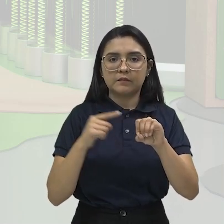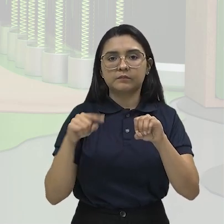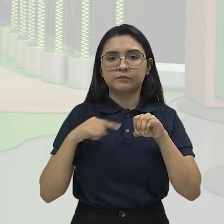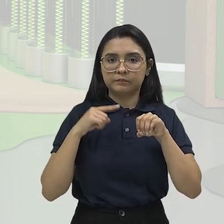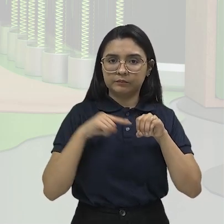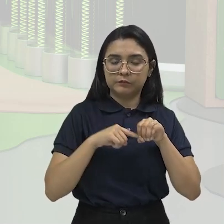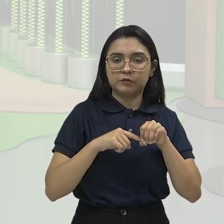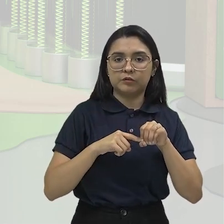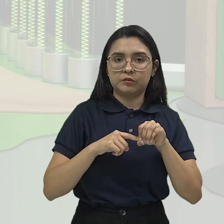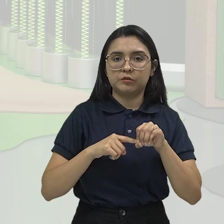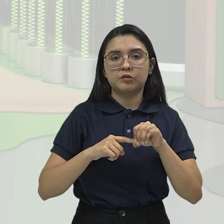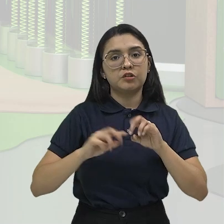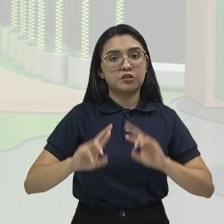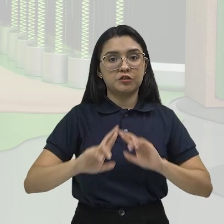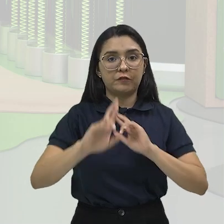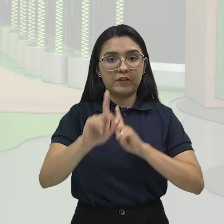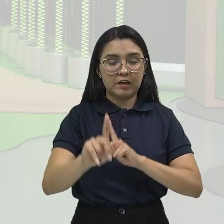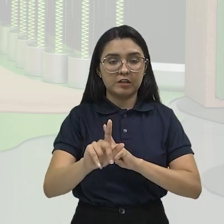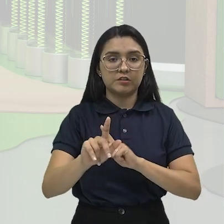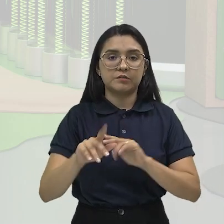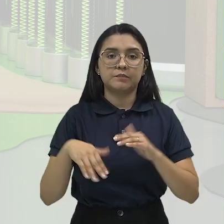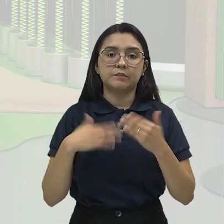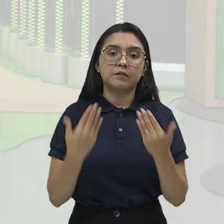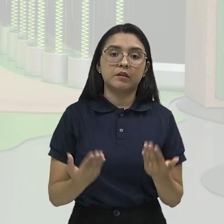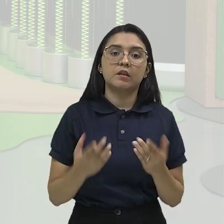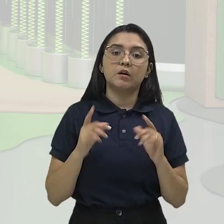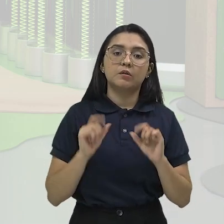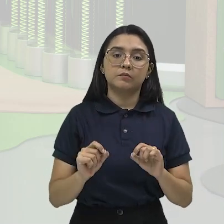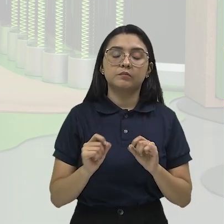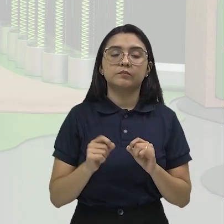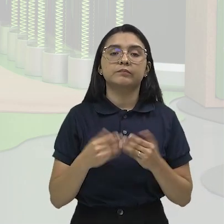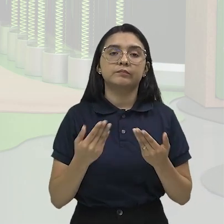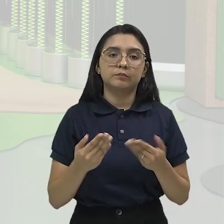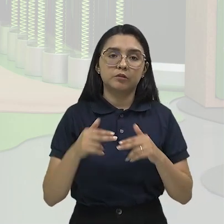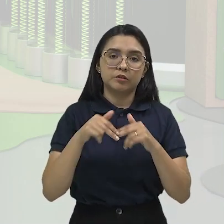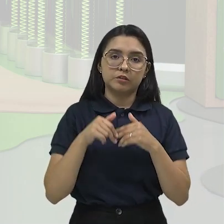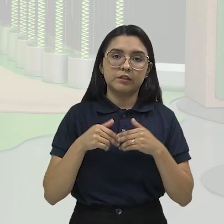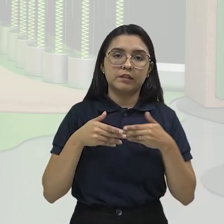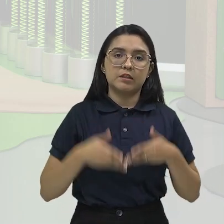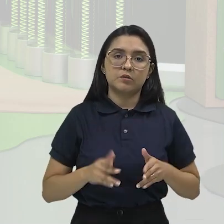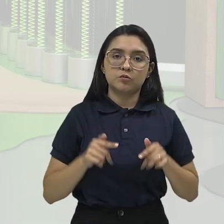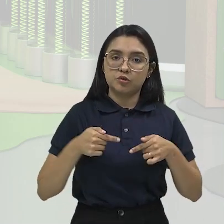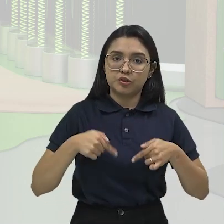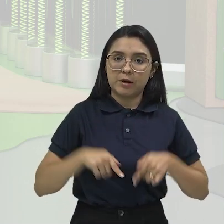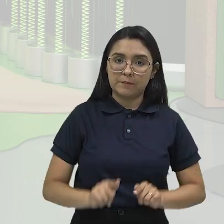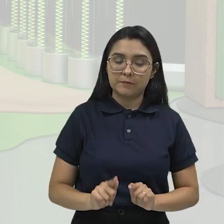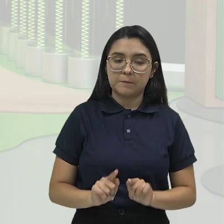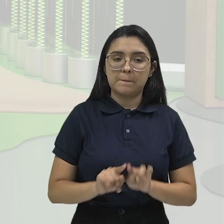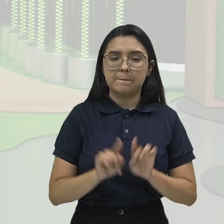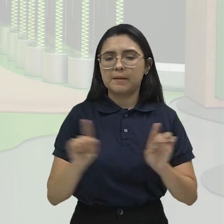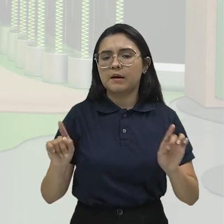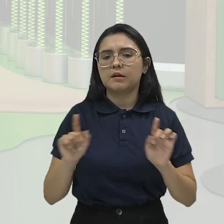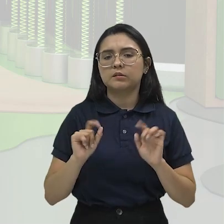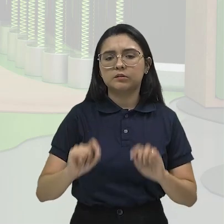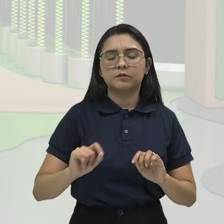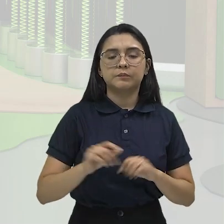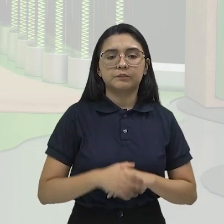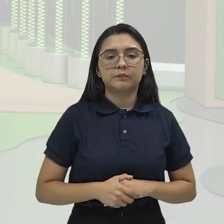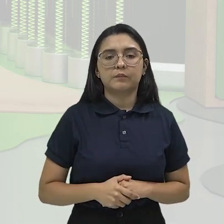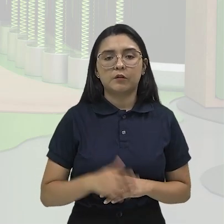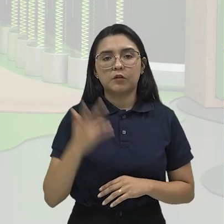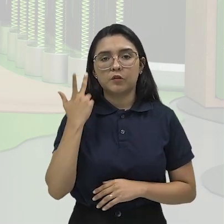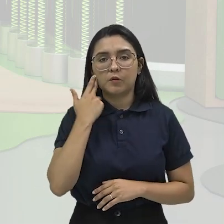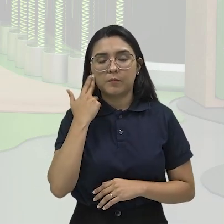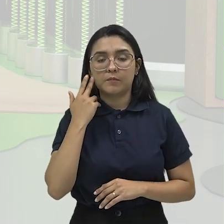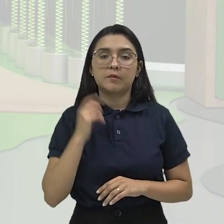espermatozoides diferentes, tá? Então esse mecanismo aí queria dar origem aos gêmeos, mas no geral, né, no normal é que essa